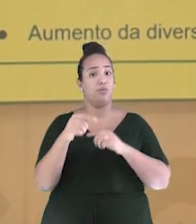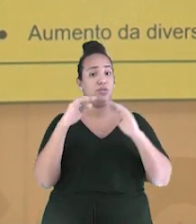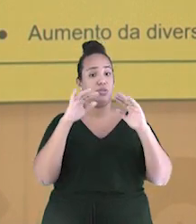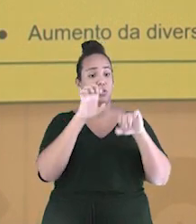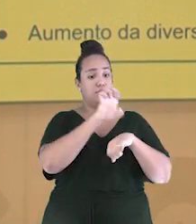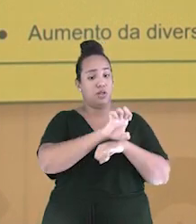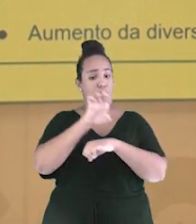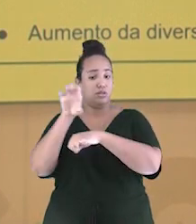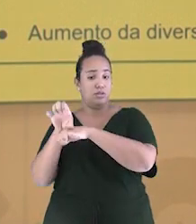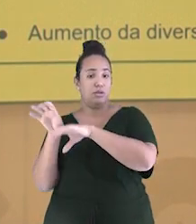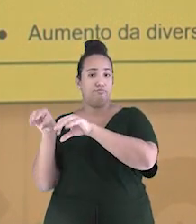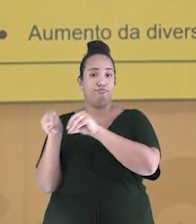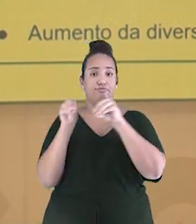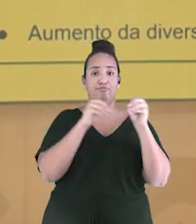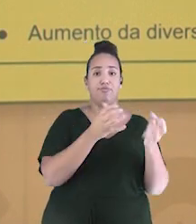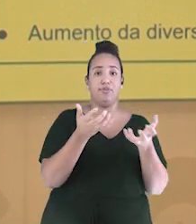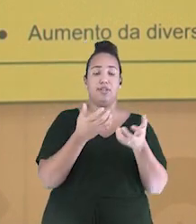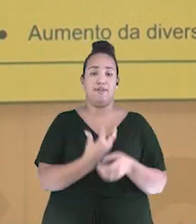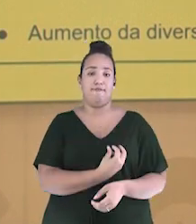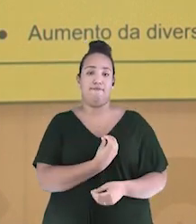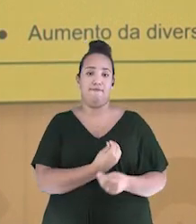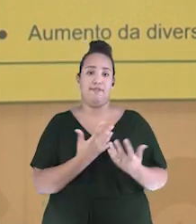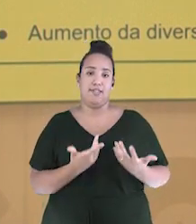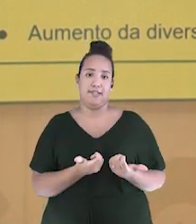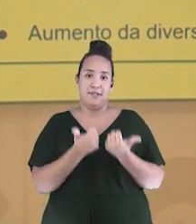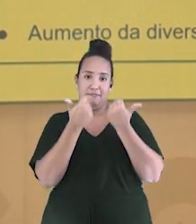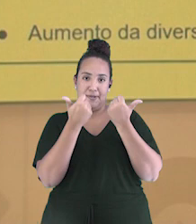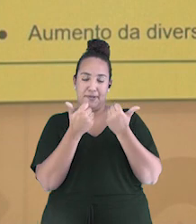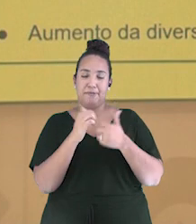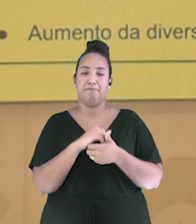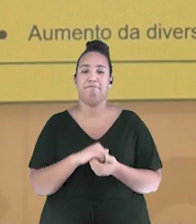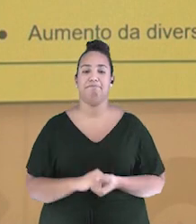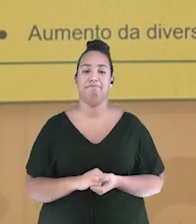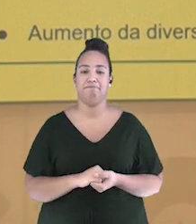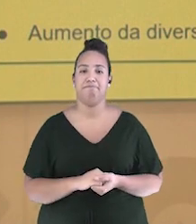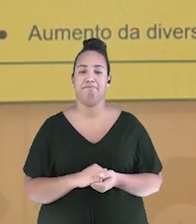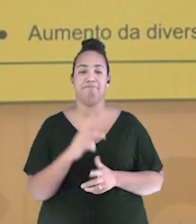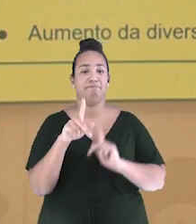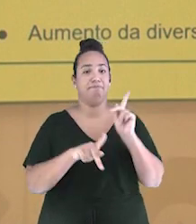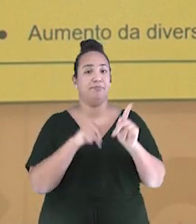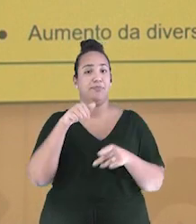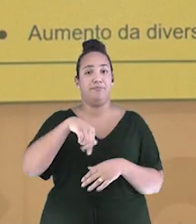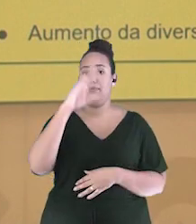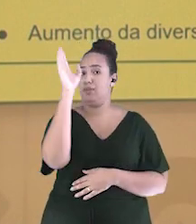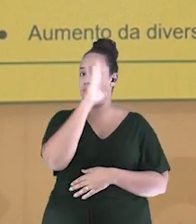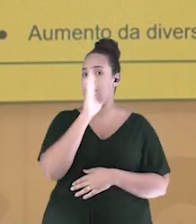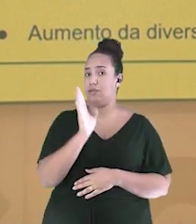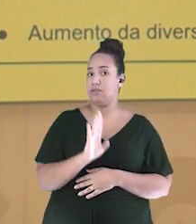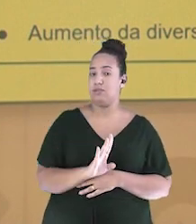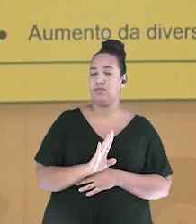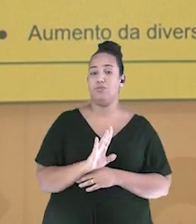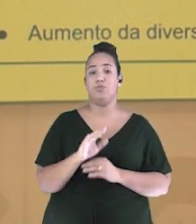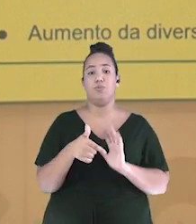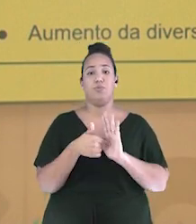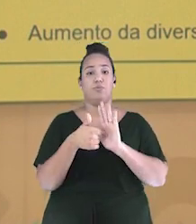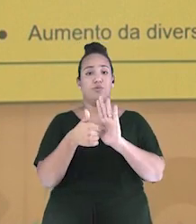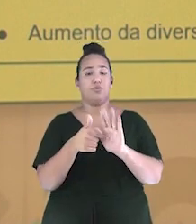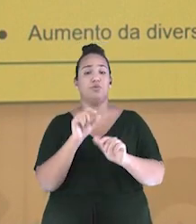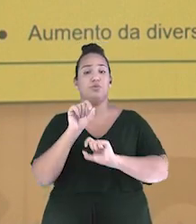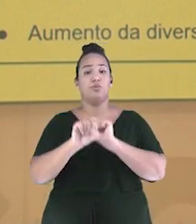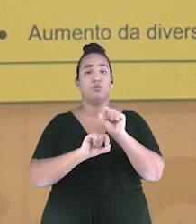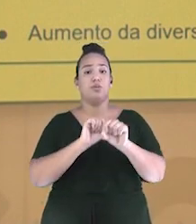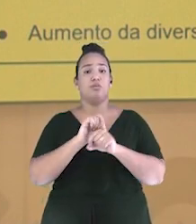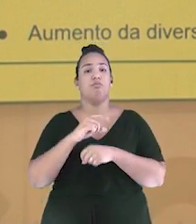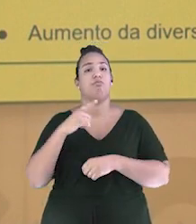estados brasileiros em busca de melhores condições de sobrevivência. A população brasileira passou a apresentar, então,